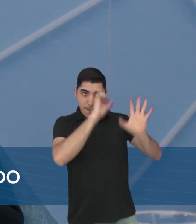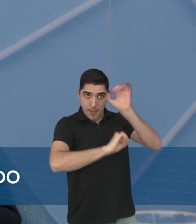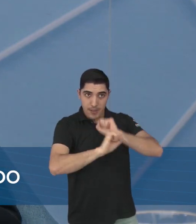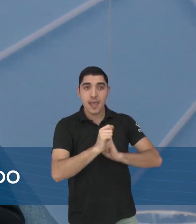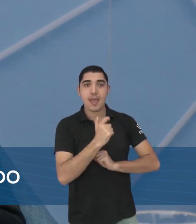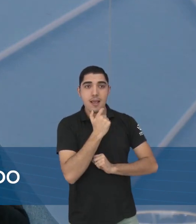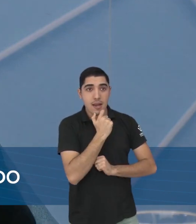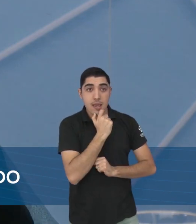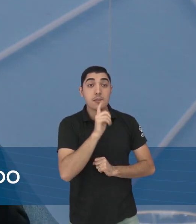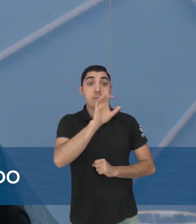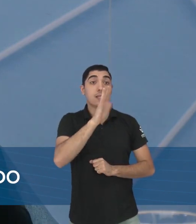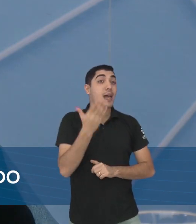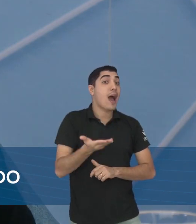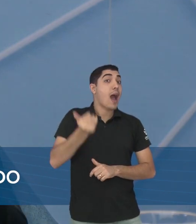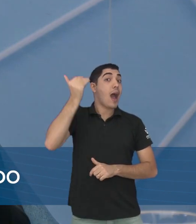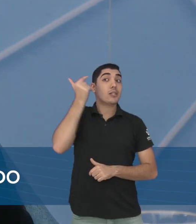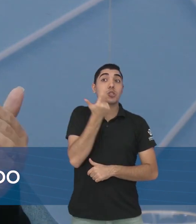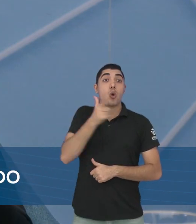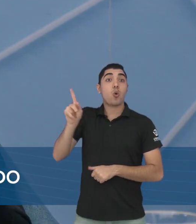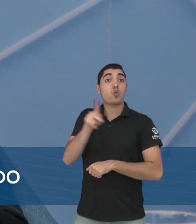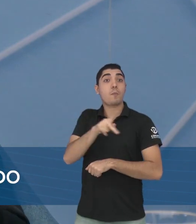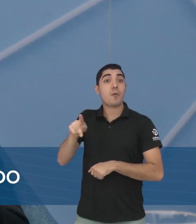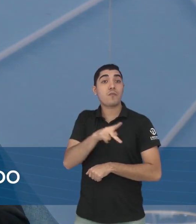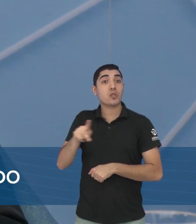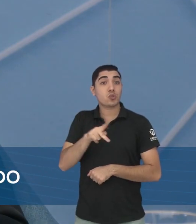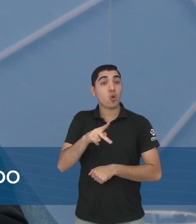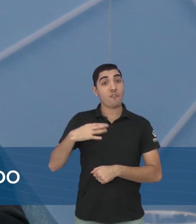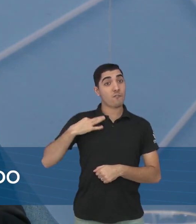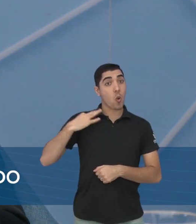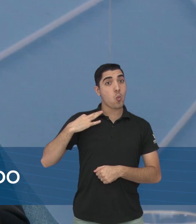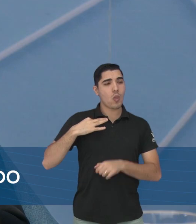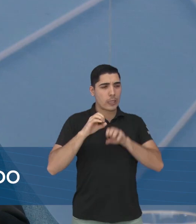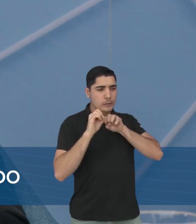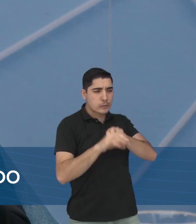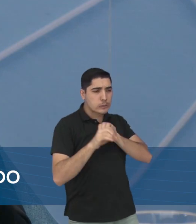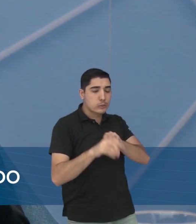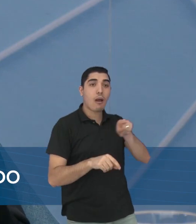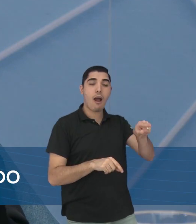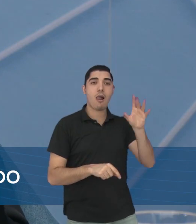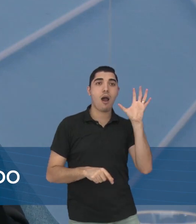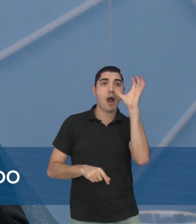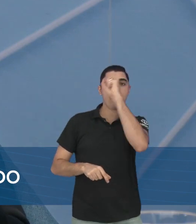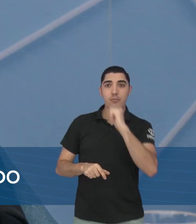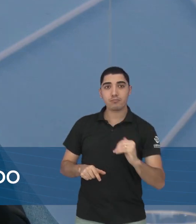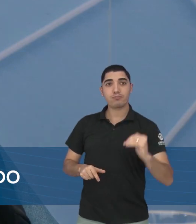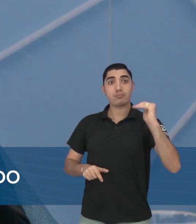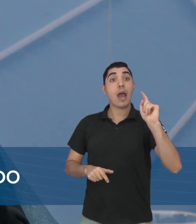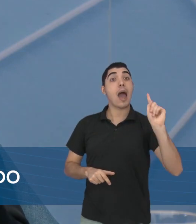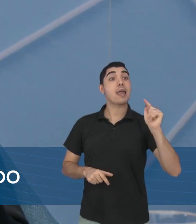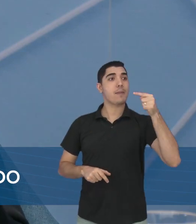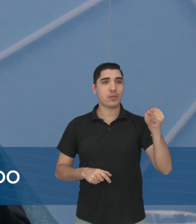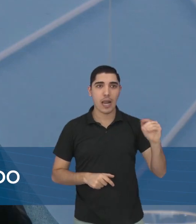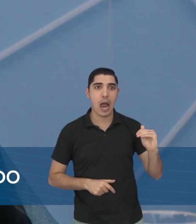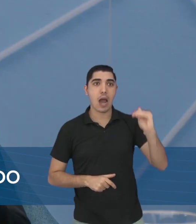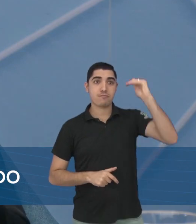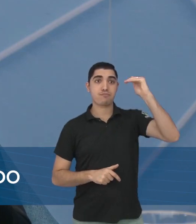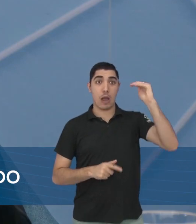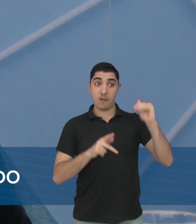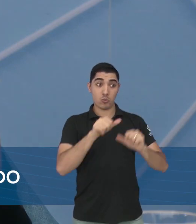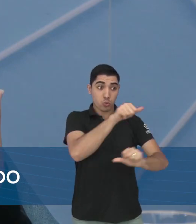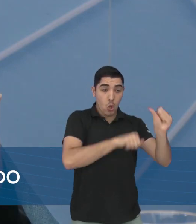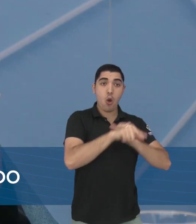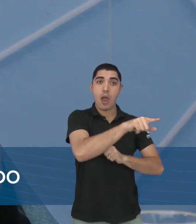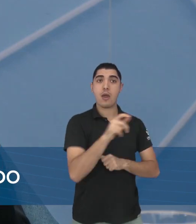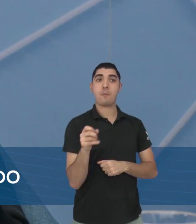a profissão dela, porque um voluntário ensinou a ela o inglês. E aí ela quis doar isso para a instituição. Então, o